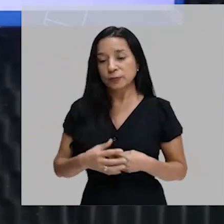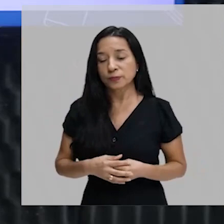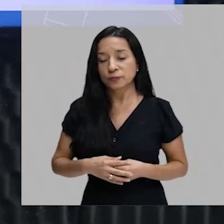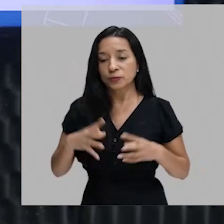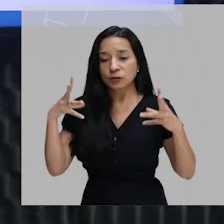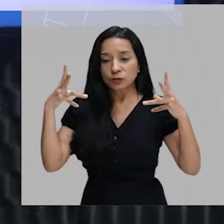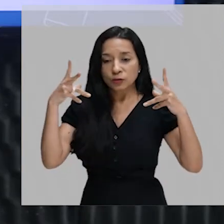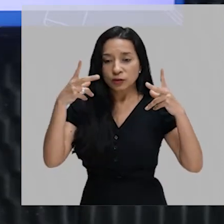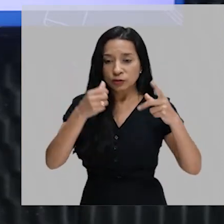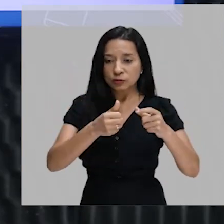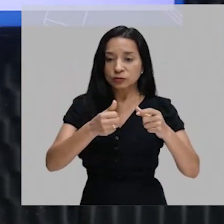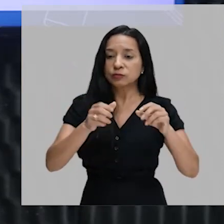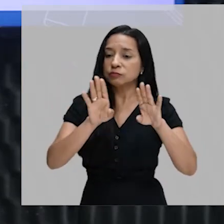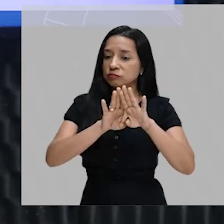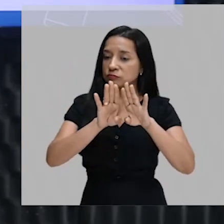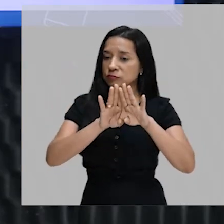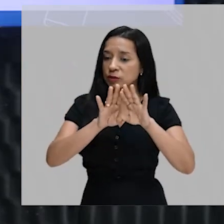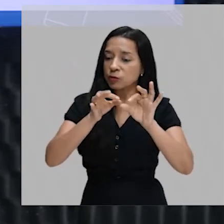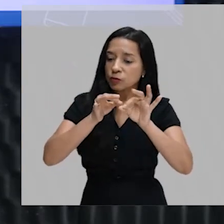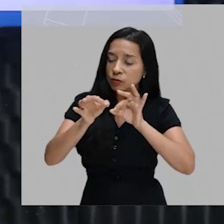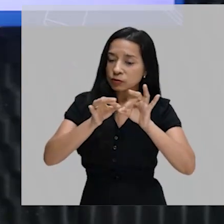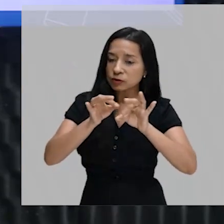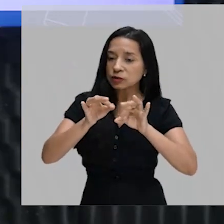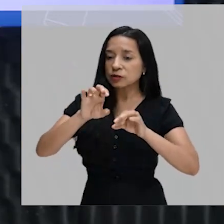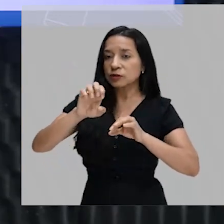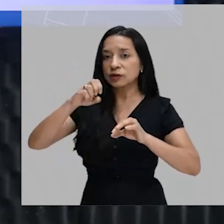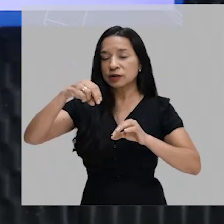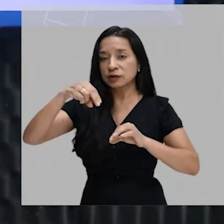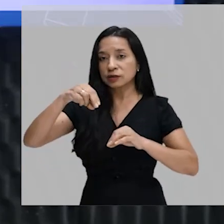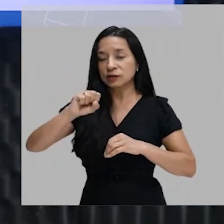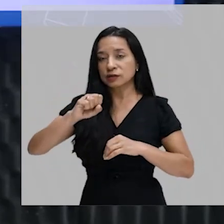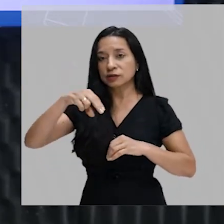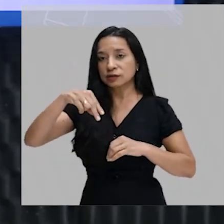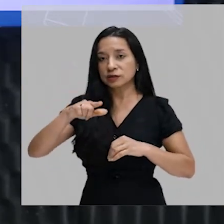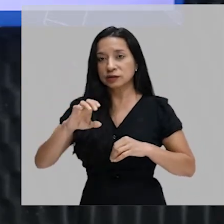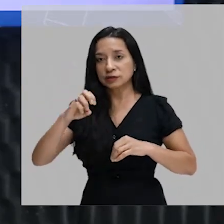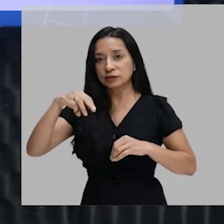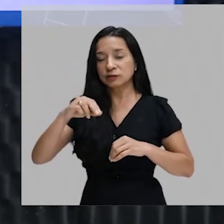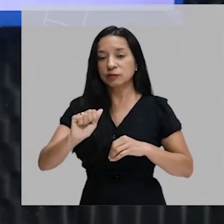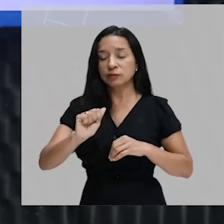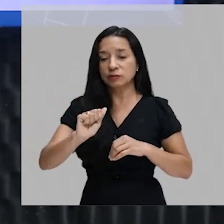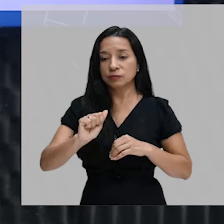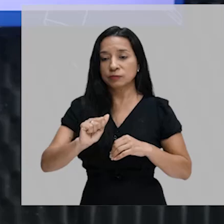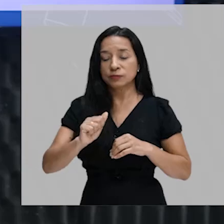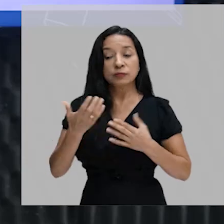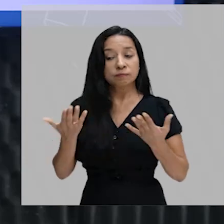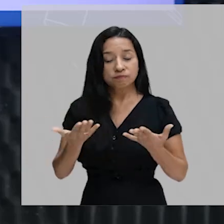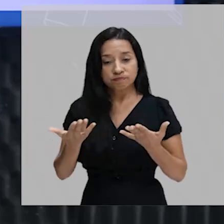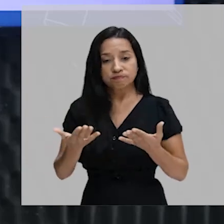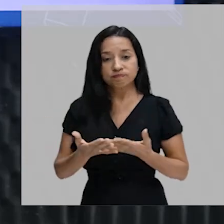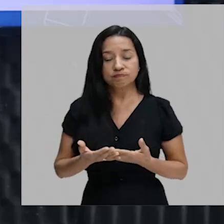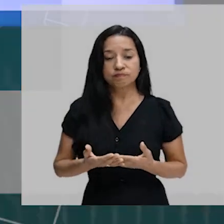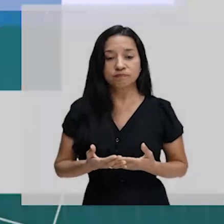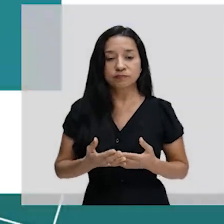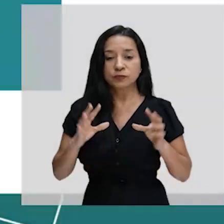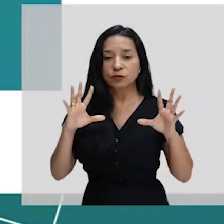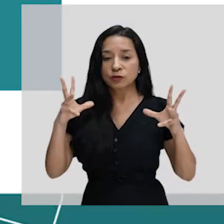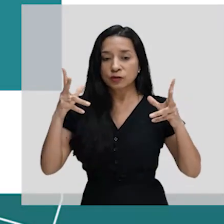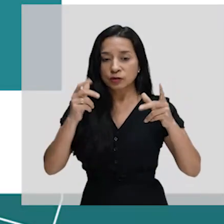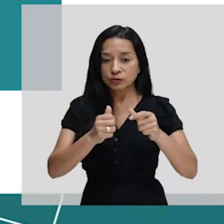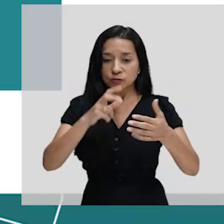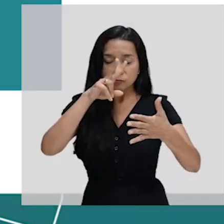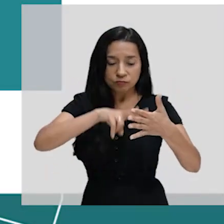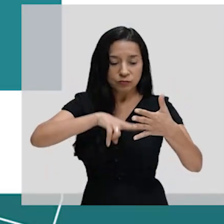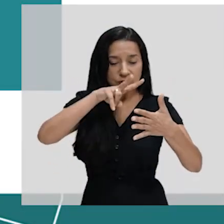é um esquema também que você faz acerca de um assunto. Agora, quando eu resumo, eu leio, eu analiso,